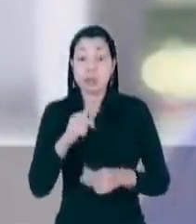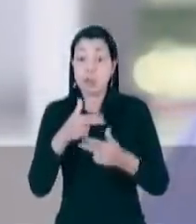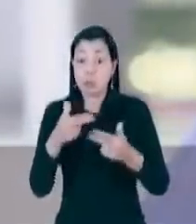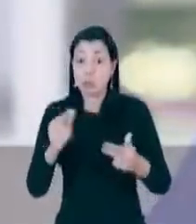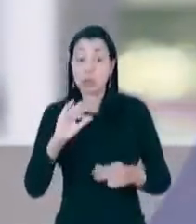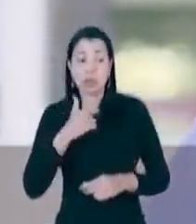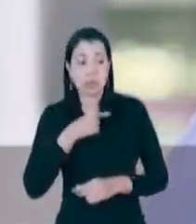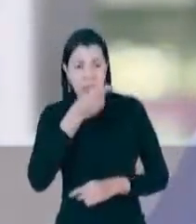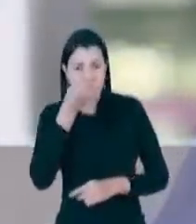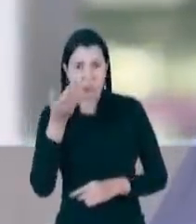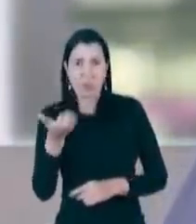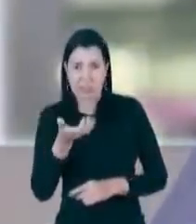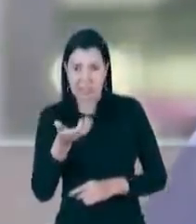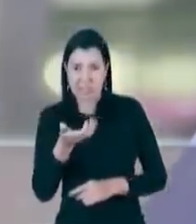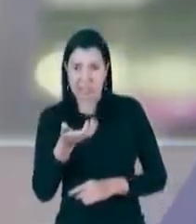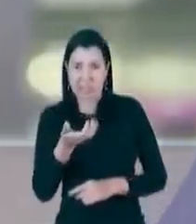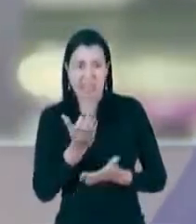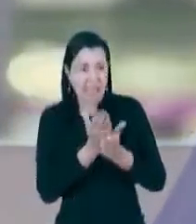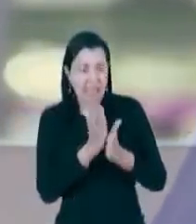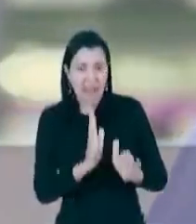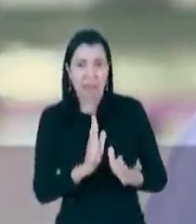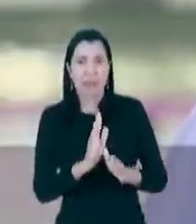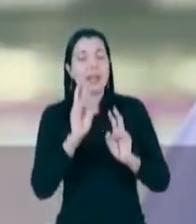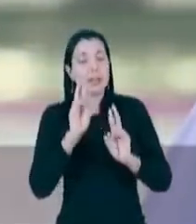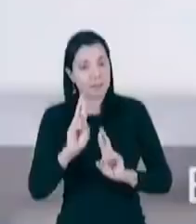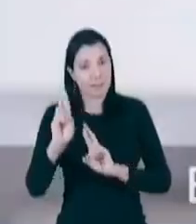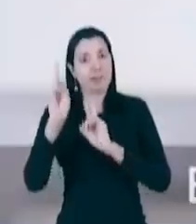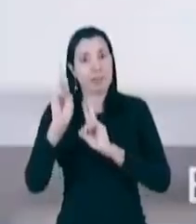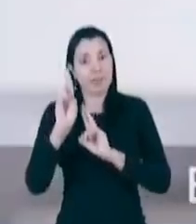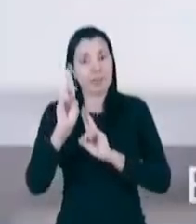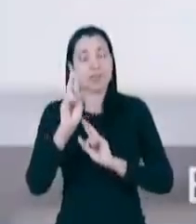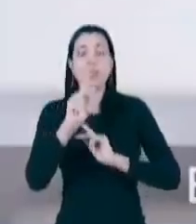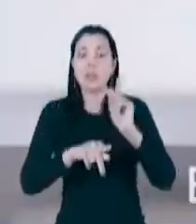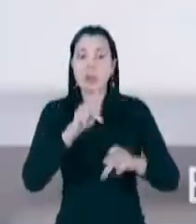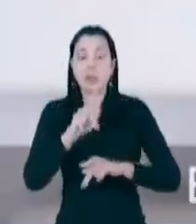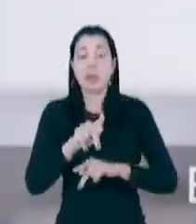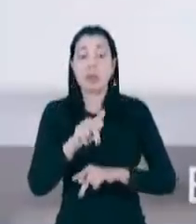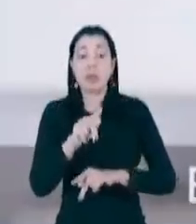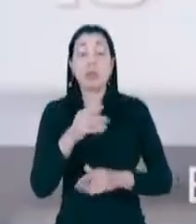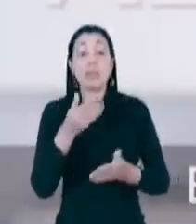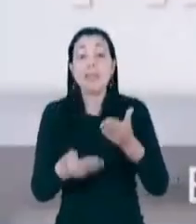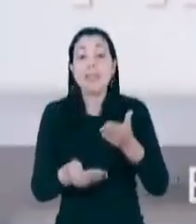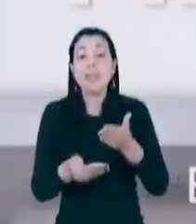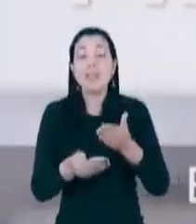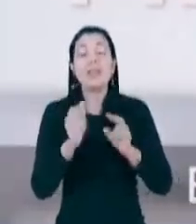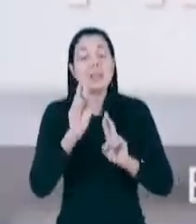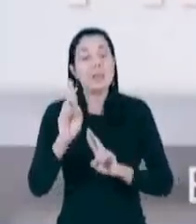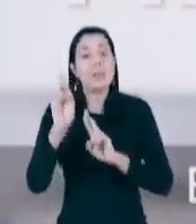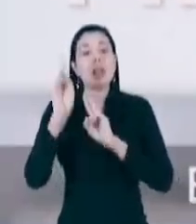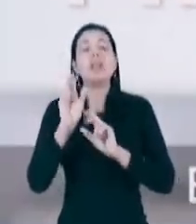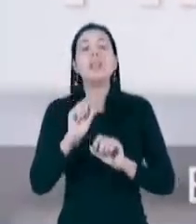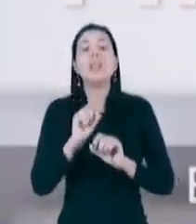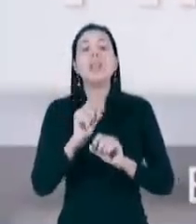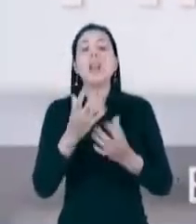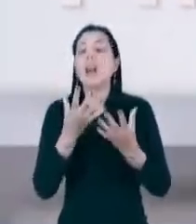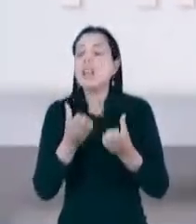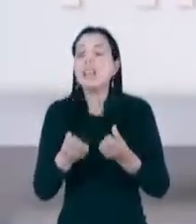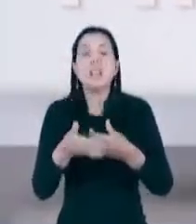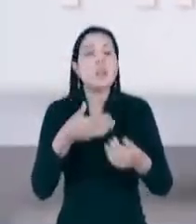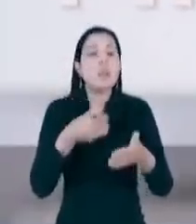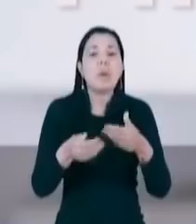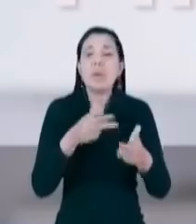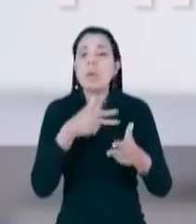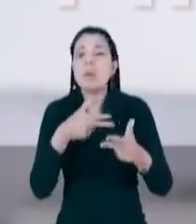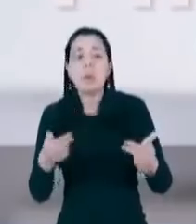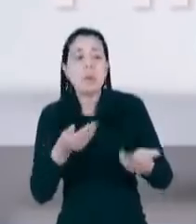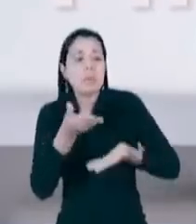que nossos inimigos tentam matar em nós é a esperança. E um povo sem esperança está condenado a aceitar migalhas, a